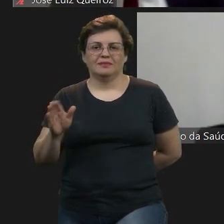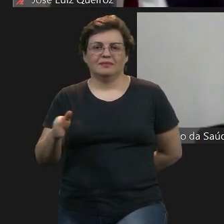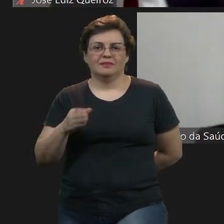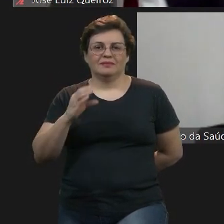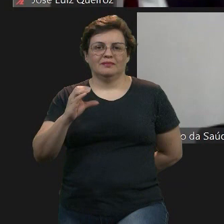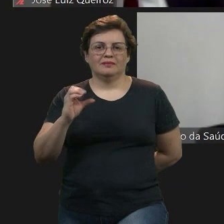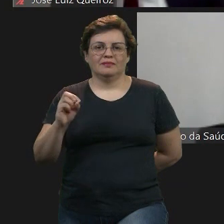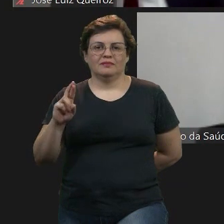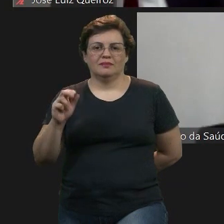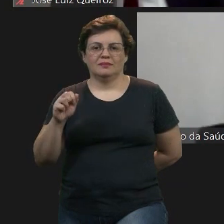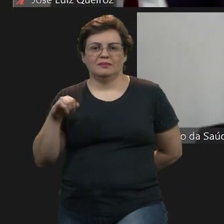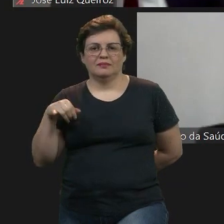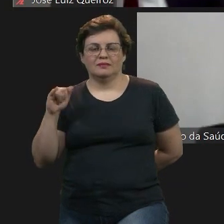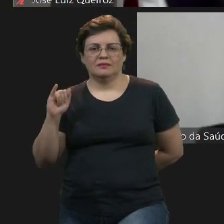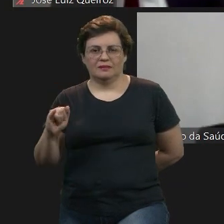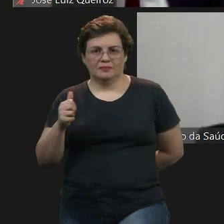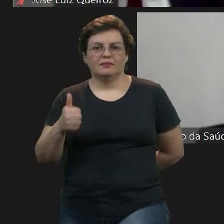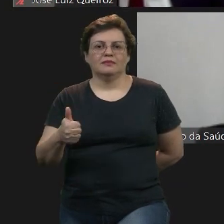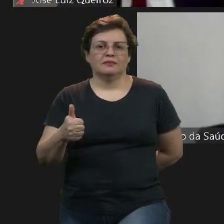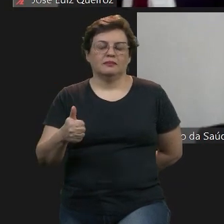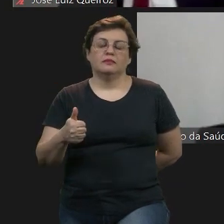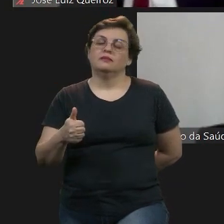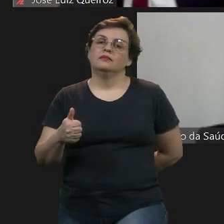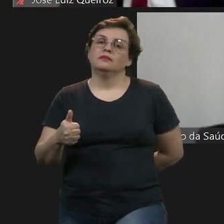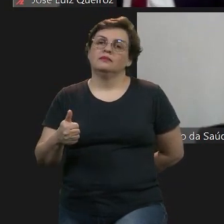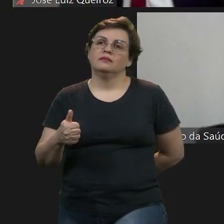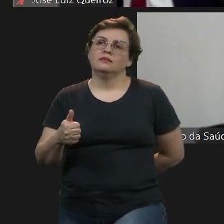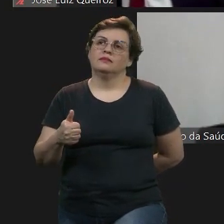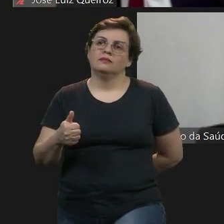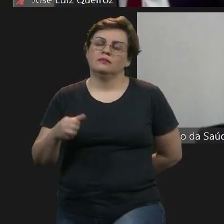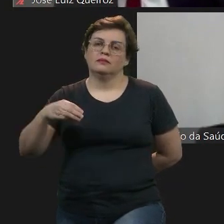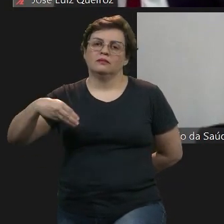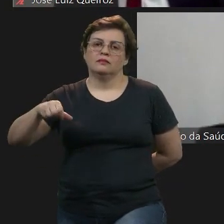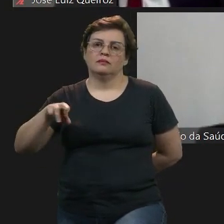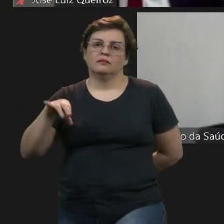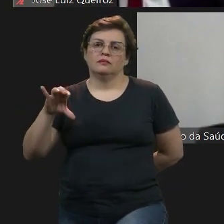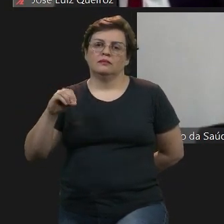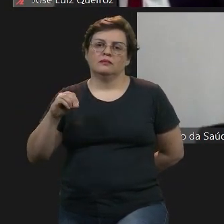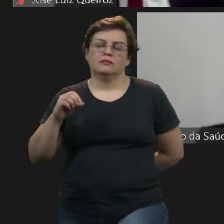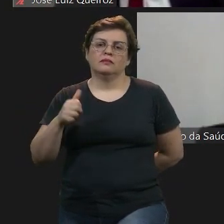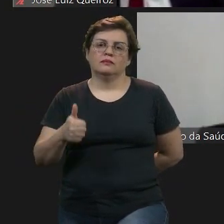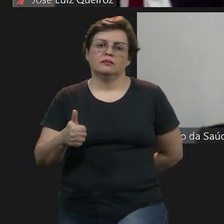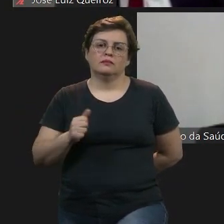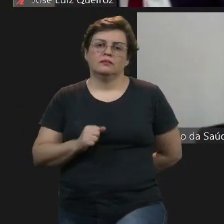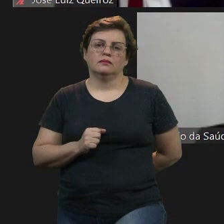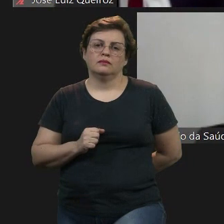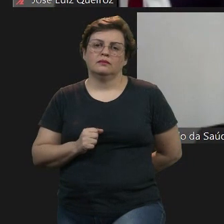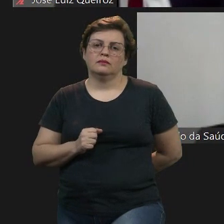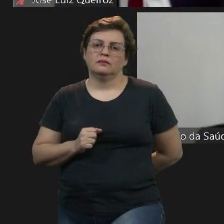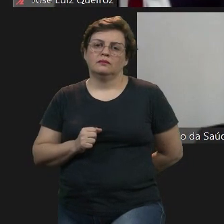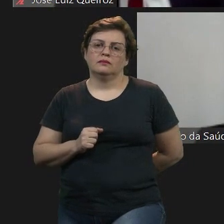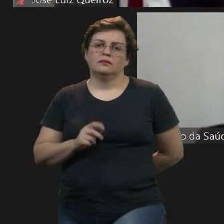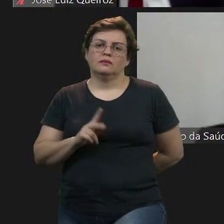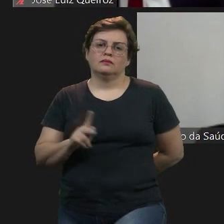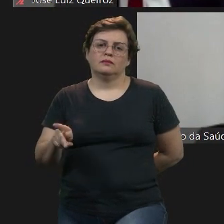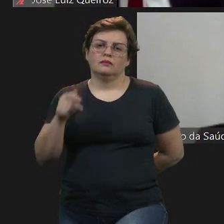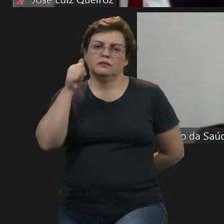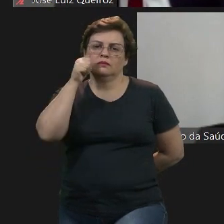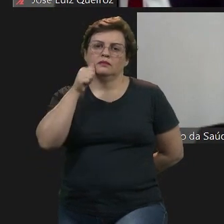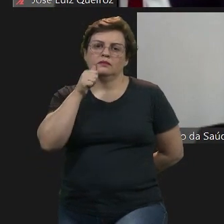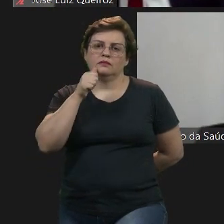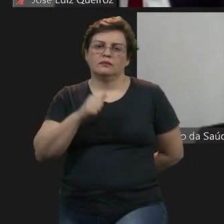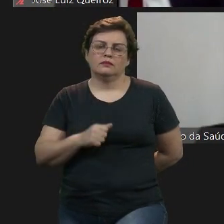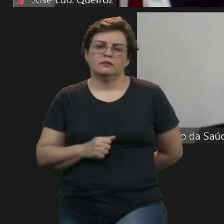Coraine Júnior. Sim. Vereador Maurício Roberto. Sim. Vereadora professora